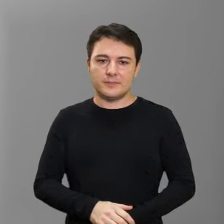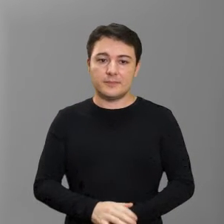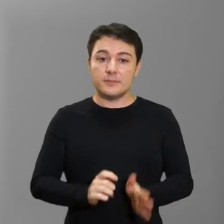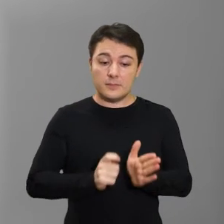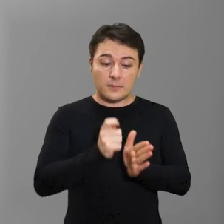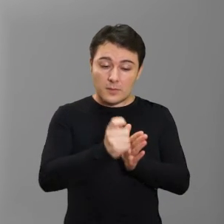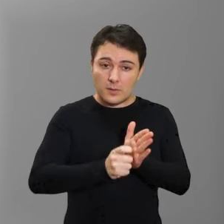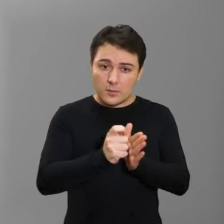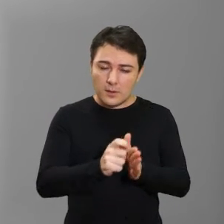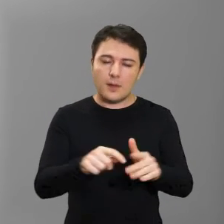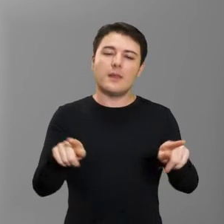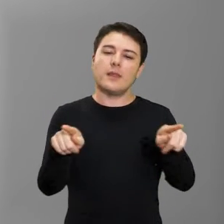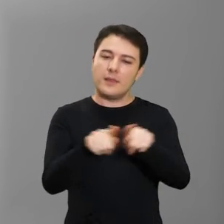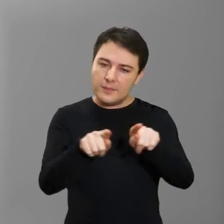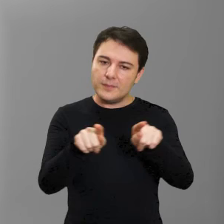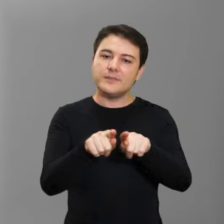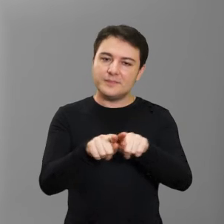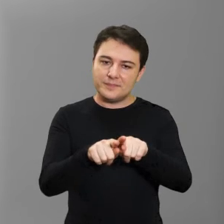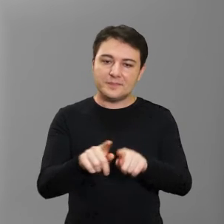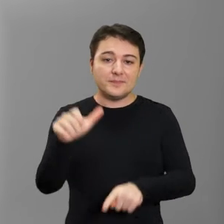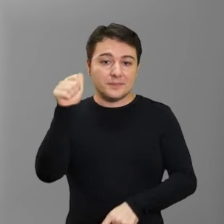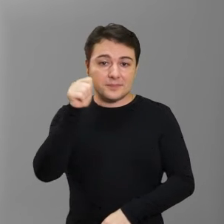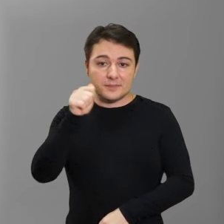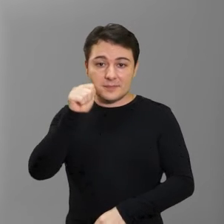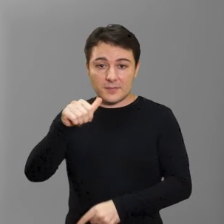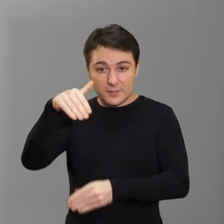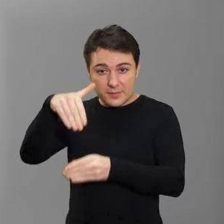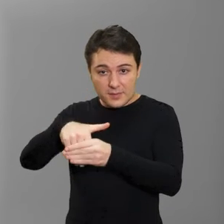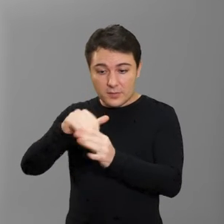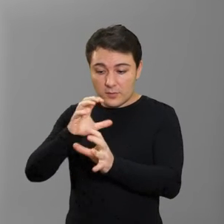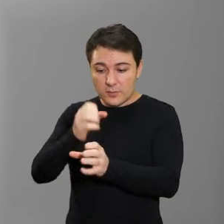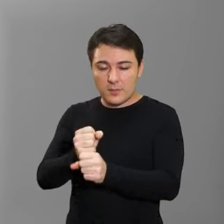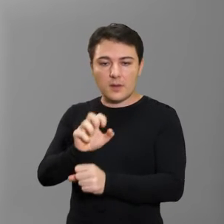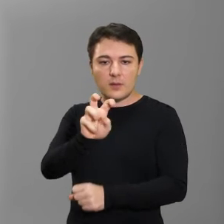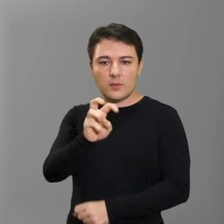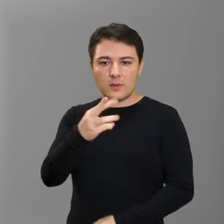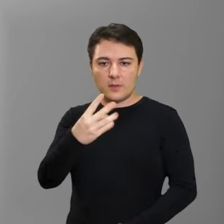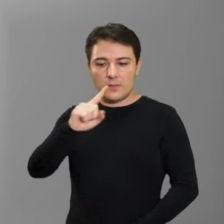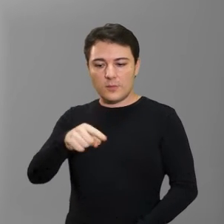53% do total. Em Araraquara não é diferente. As mulheres são